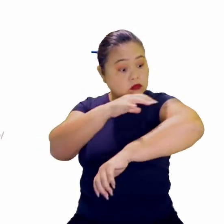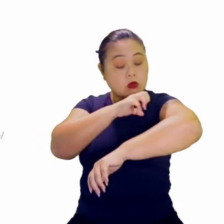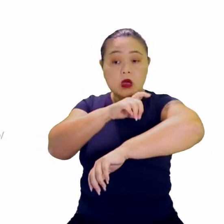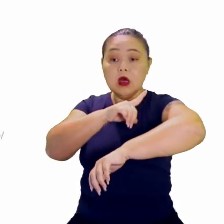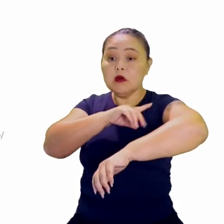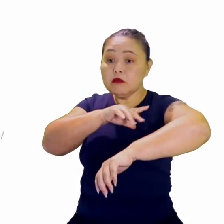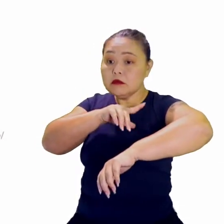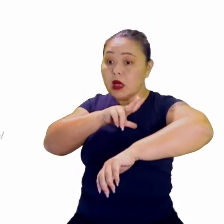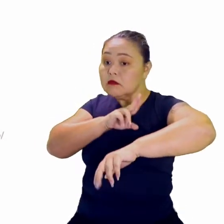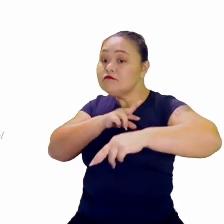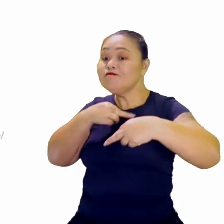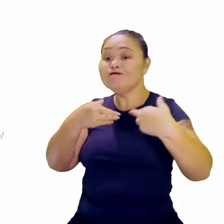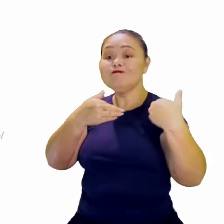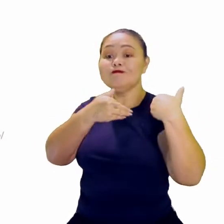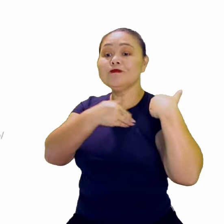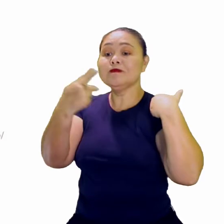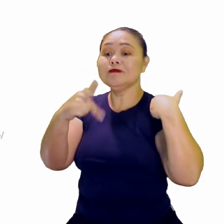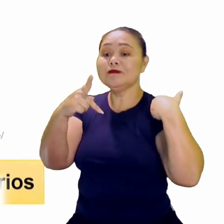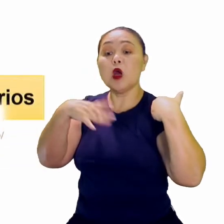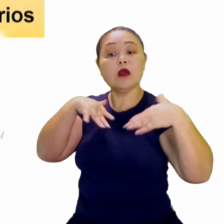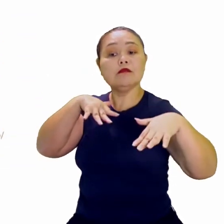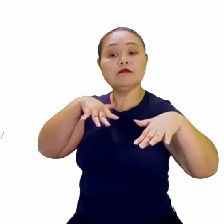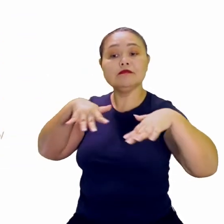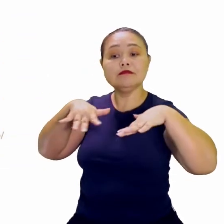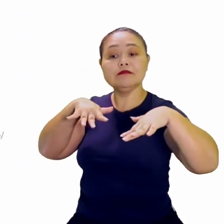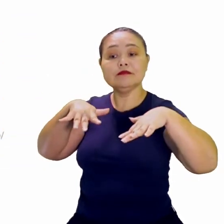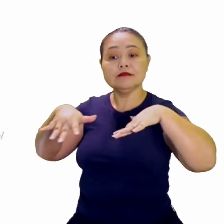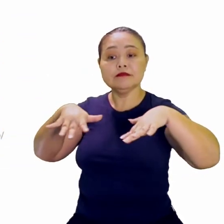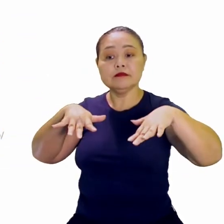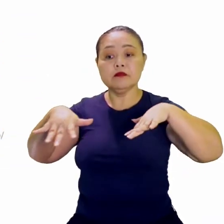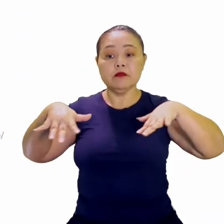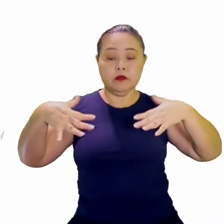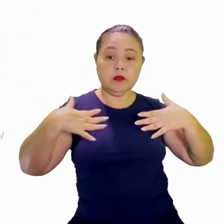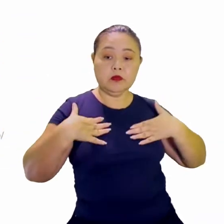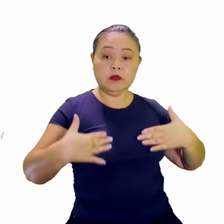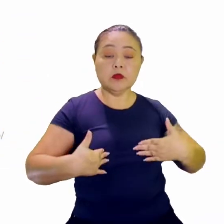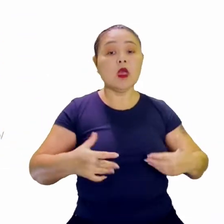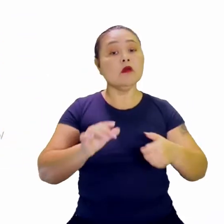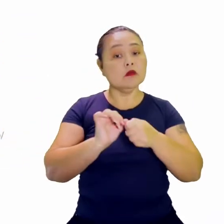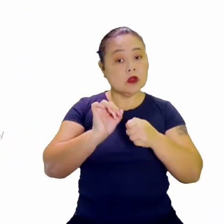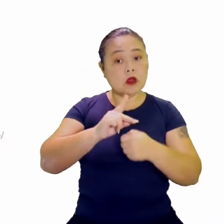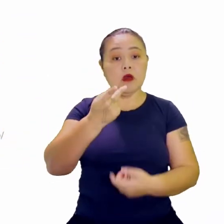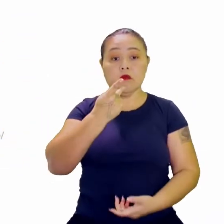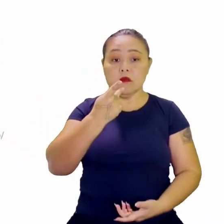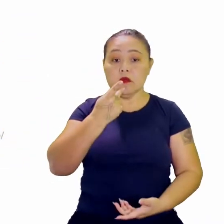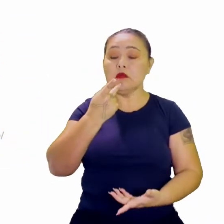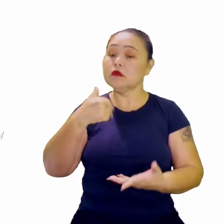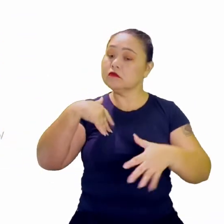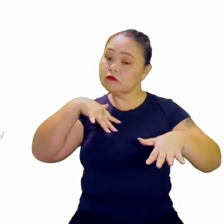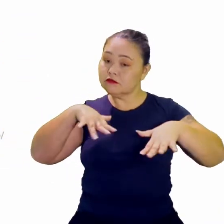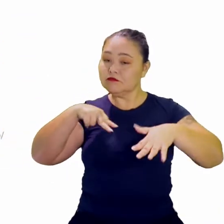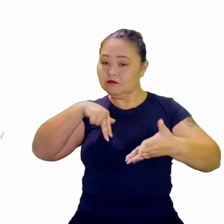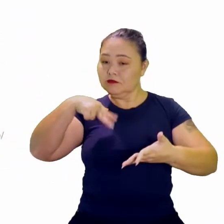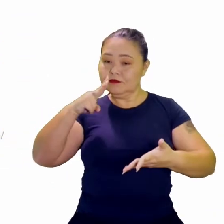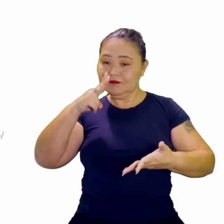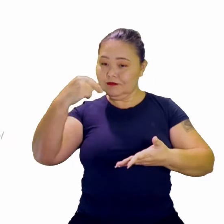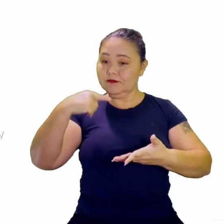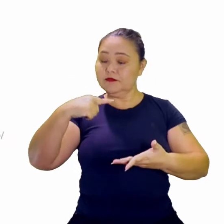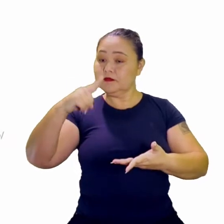do nosso corpo. E esse movimento, ele pode acontecer de uma forma voluntária, como eu já falei, e aí nós